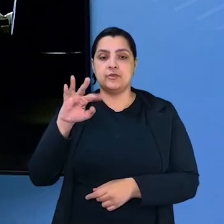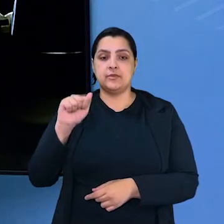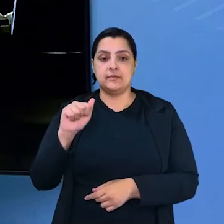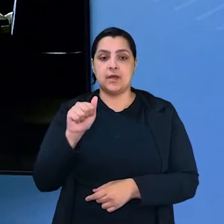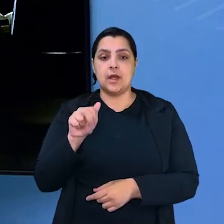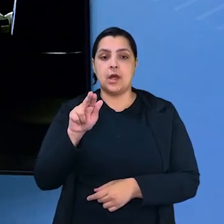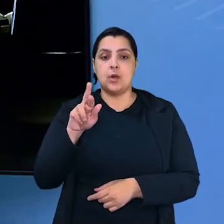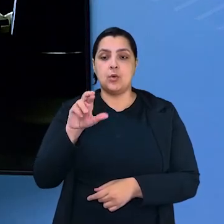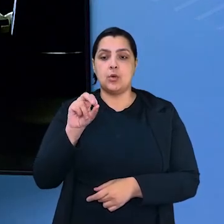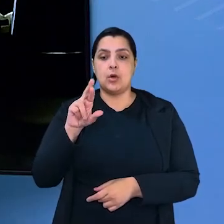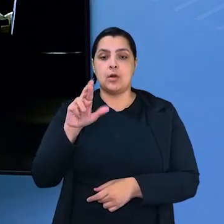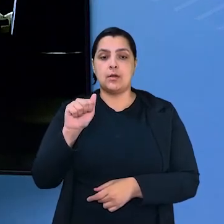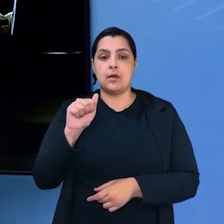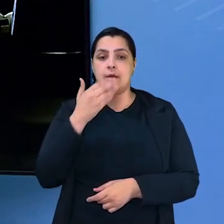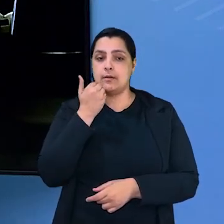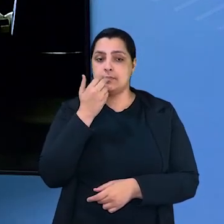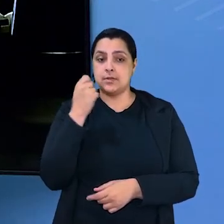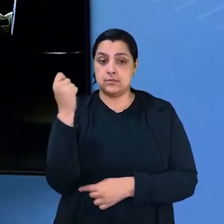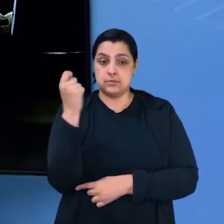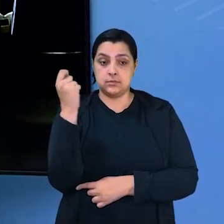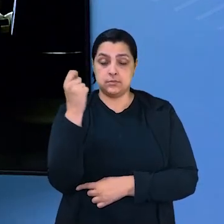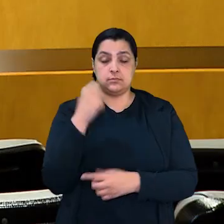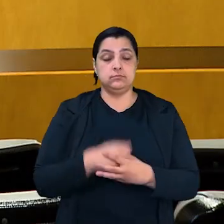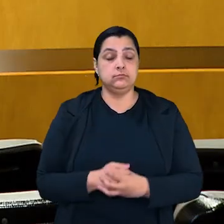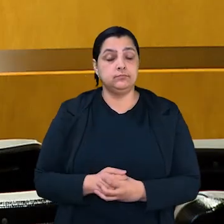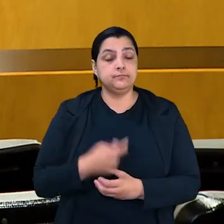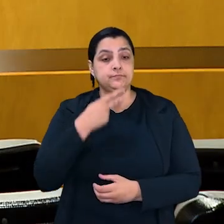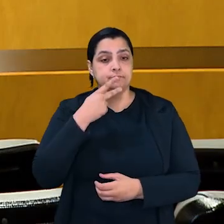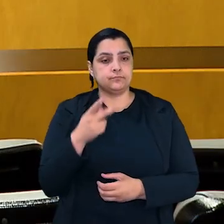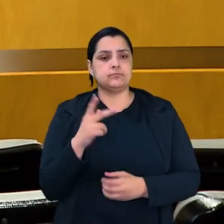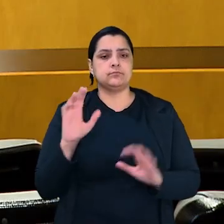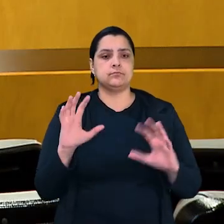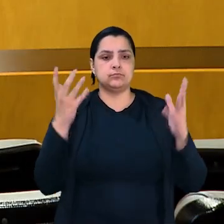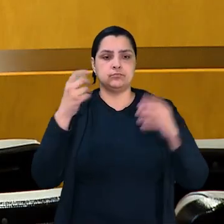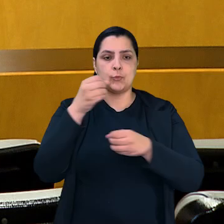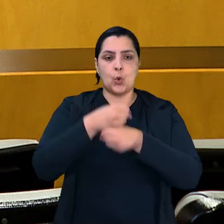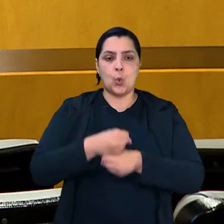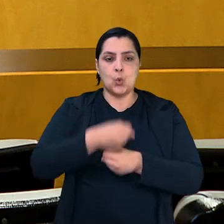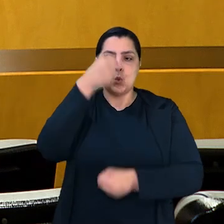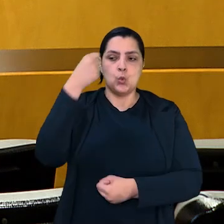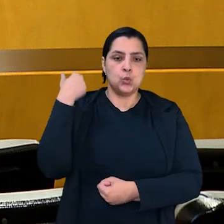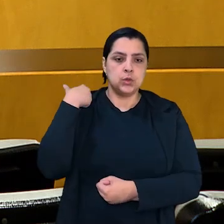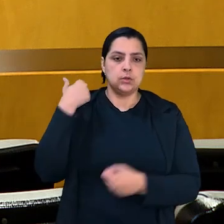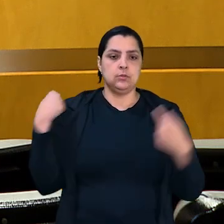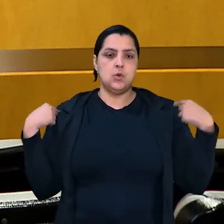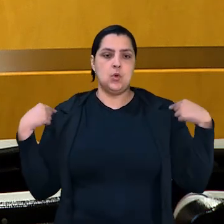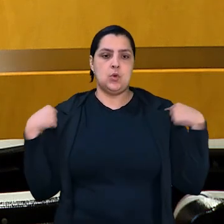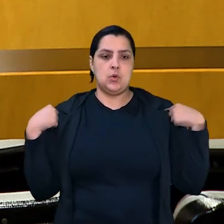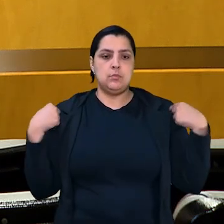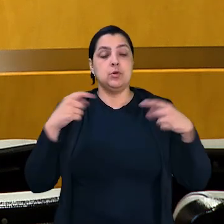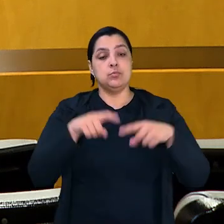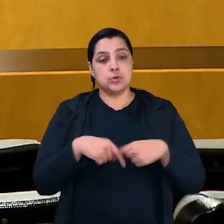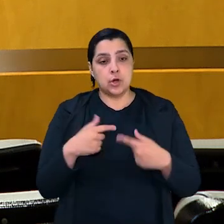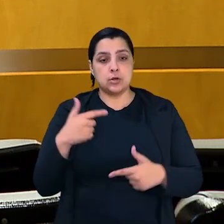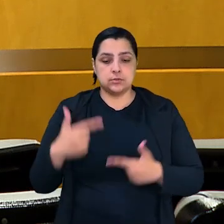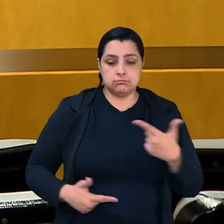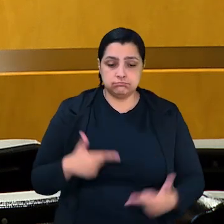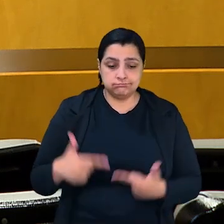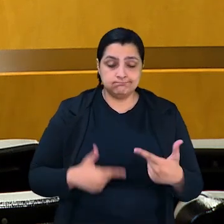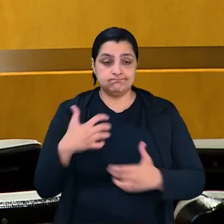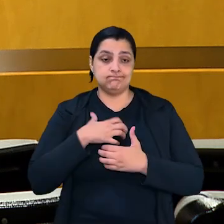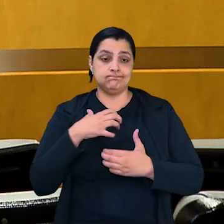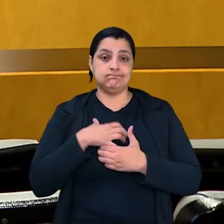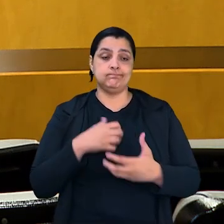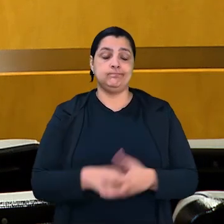Cooperativa Central Aurora Alimentos, no Rio Grande do Sul. Ele alegou ter sofrido lesões na coluna e nos ombros por conta